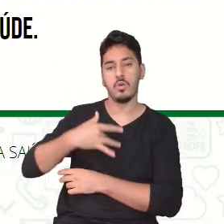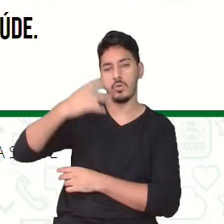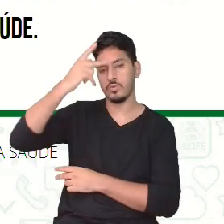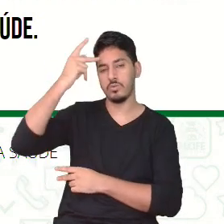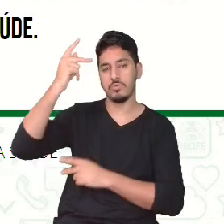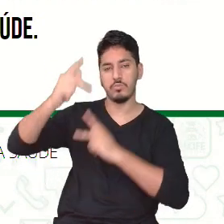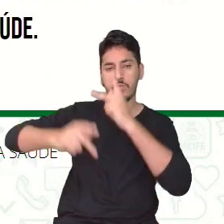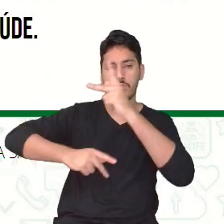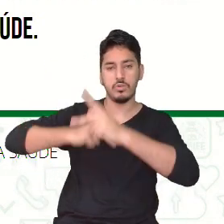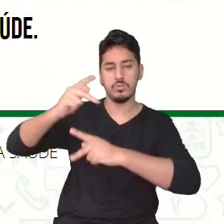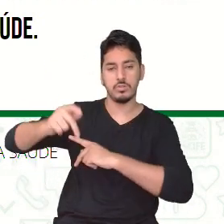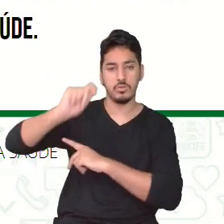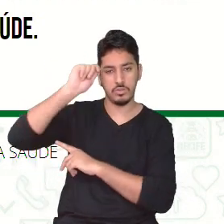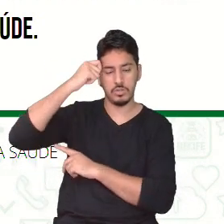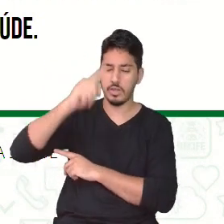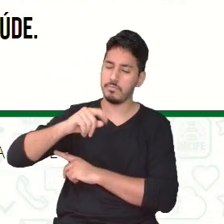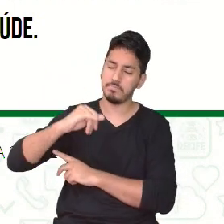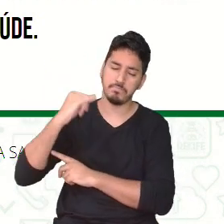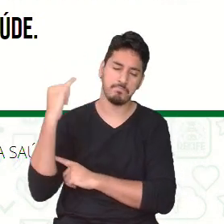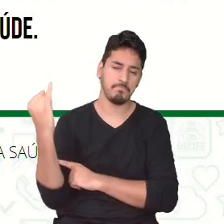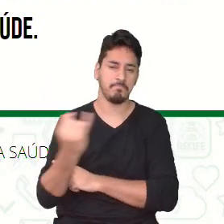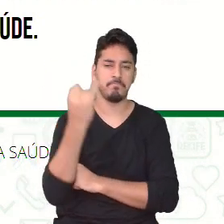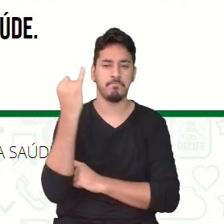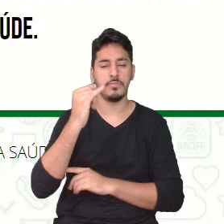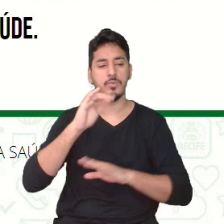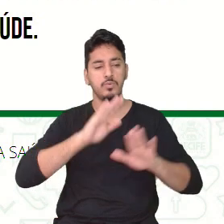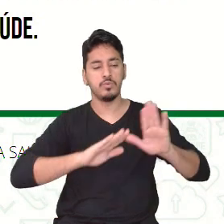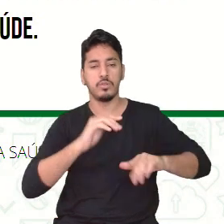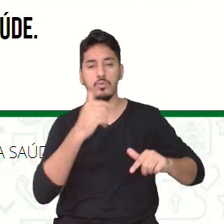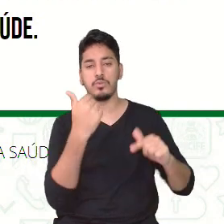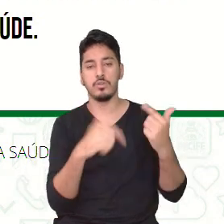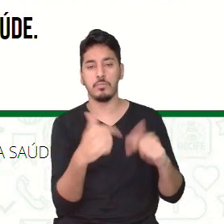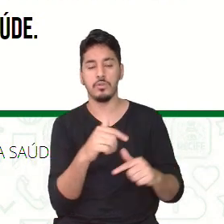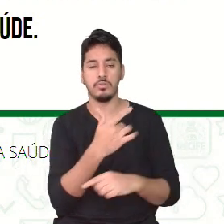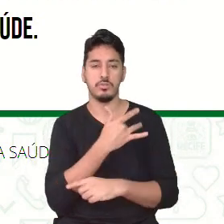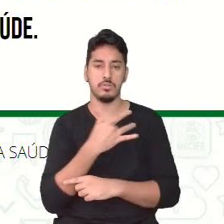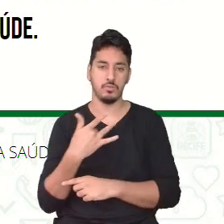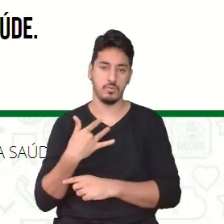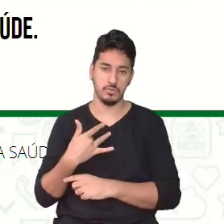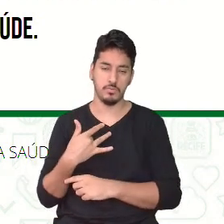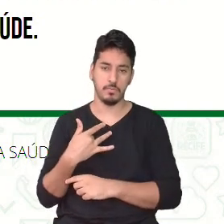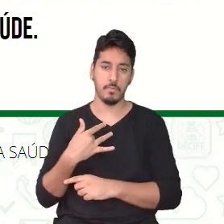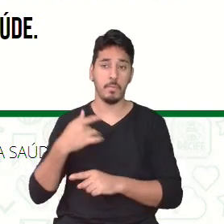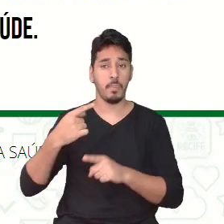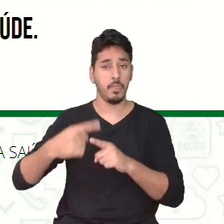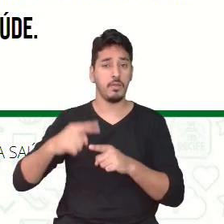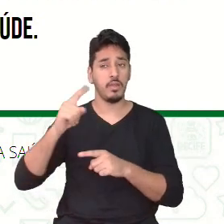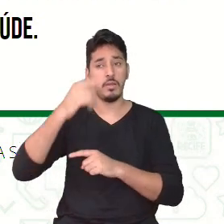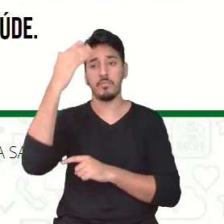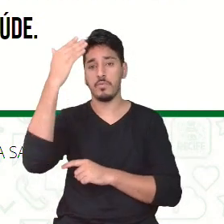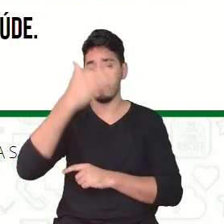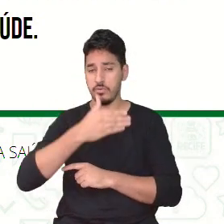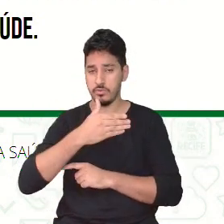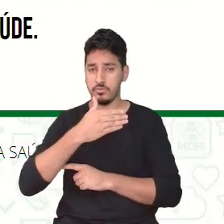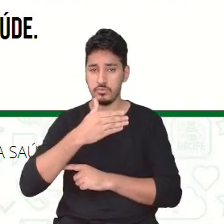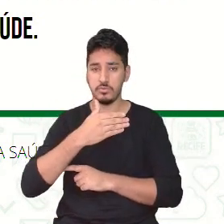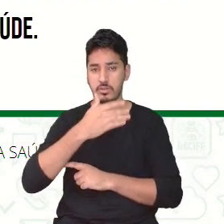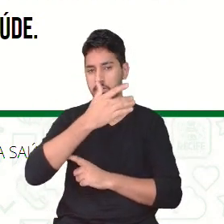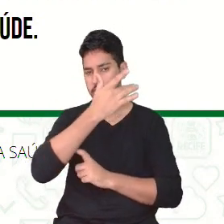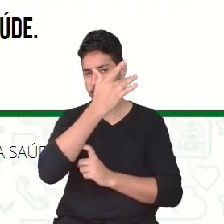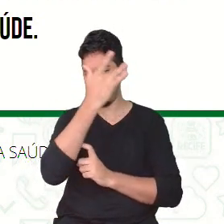É fundamental para esses cuidados com os trabalhadores da saúde, porque é comprovado que as